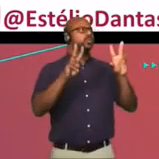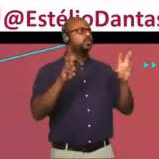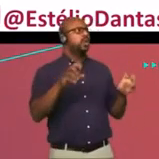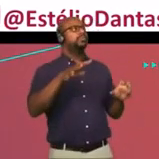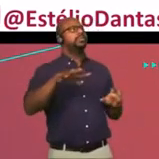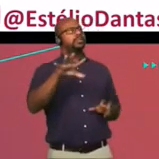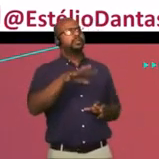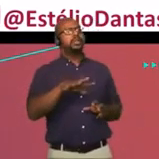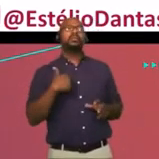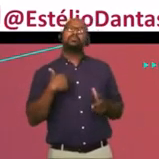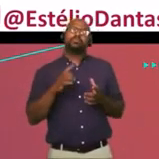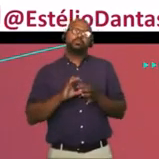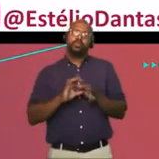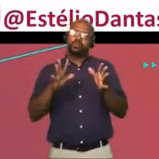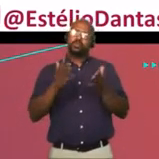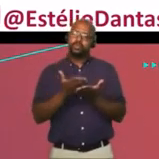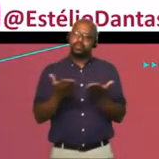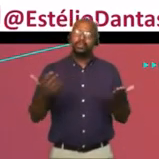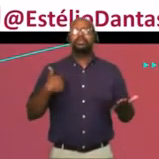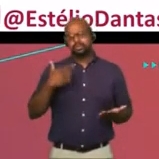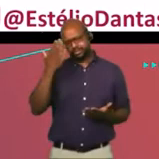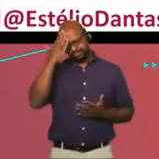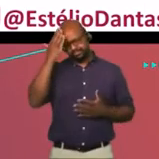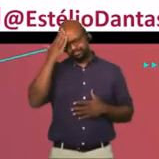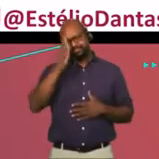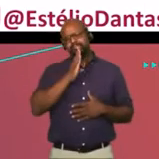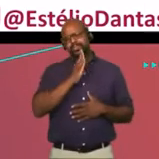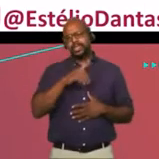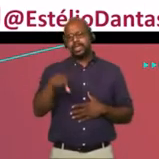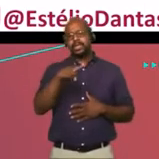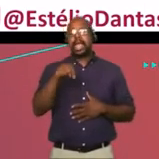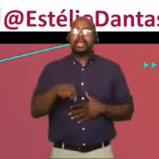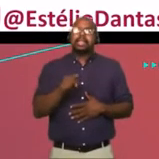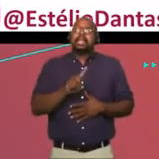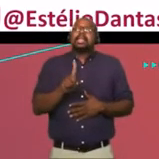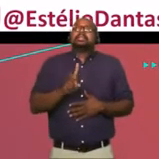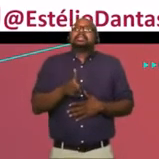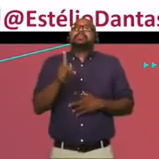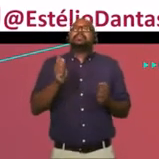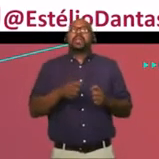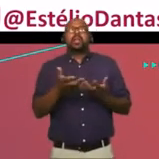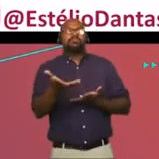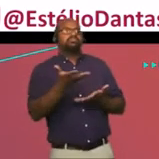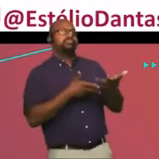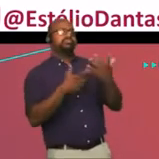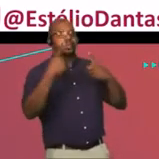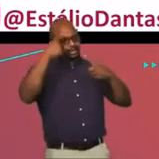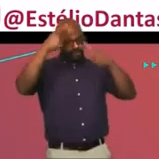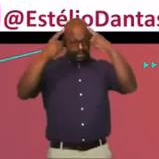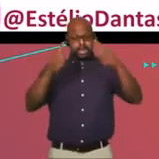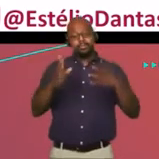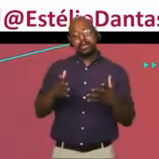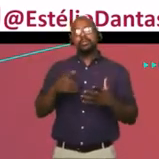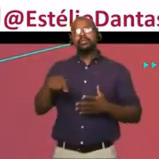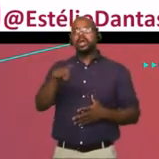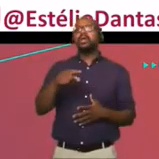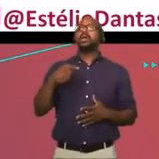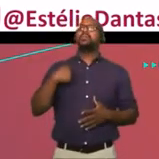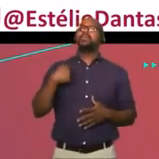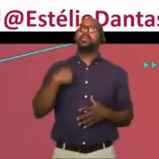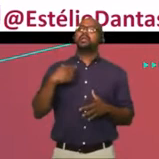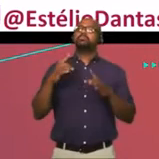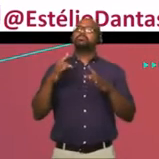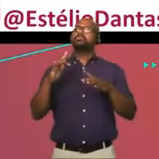isso aí eu fico à disposição de vocês eu sei que aqui nem sempre a vão poder trocar ideias Então tá aí o meu